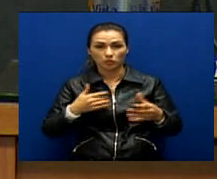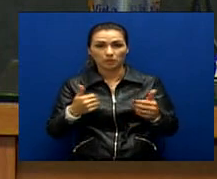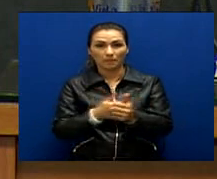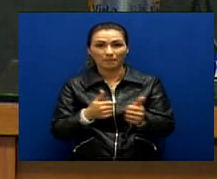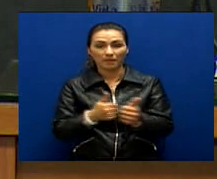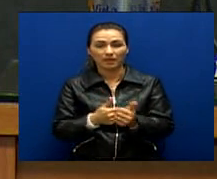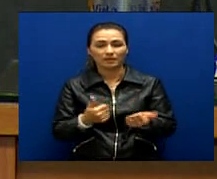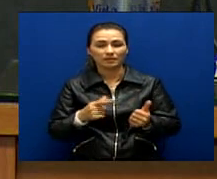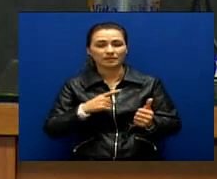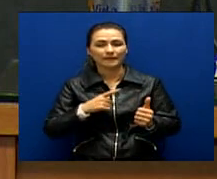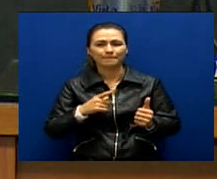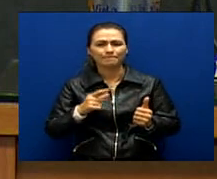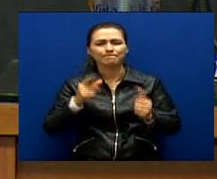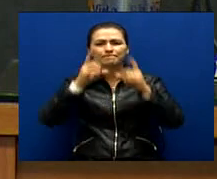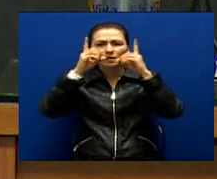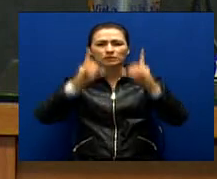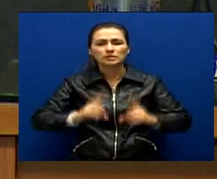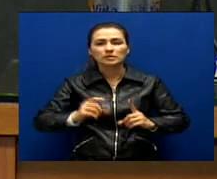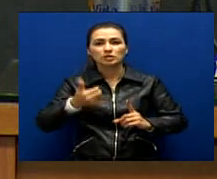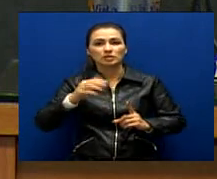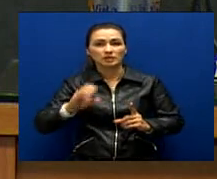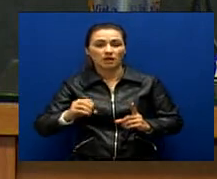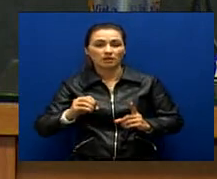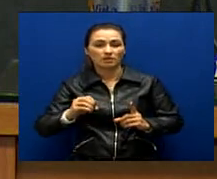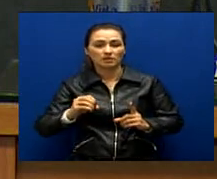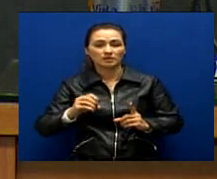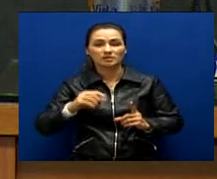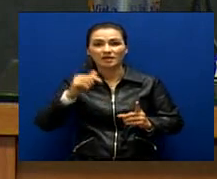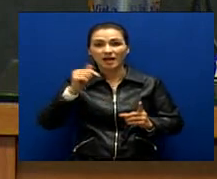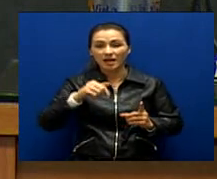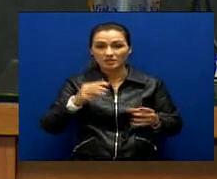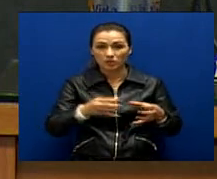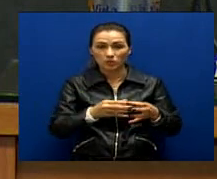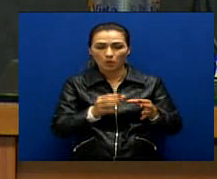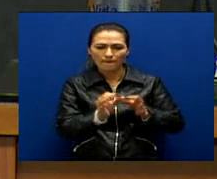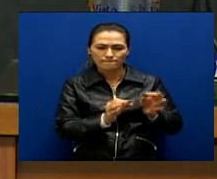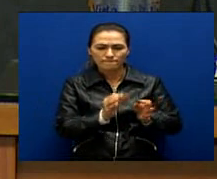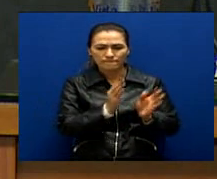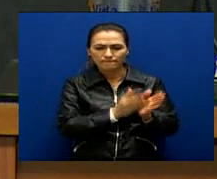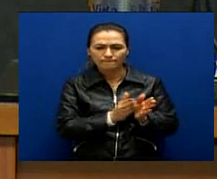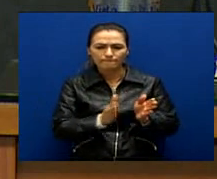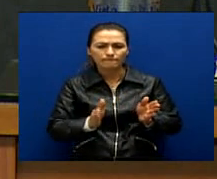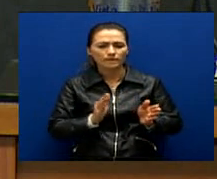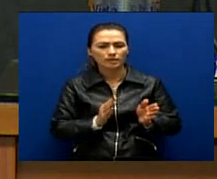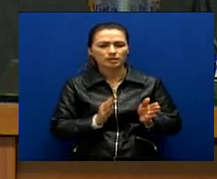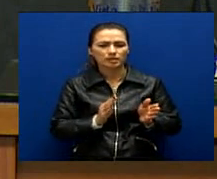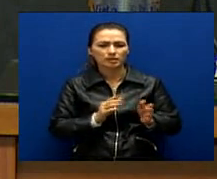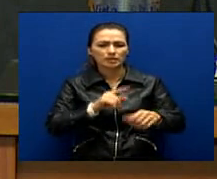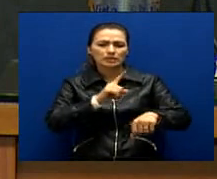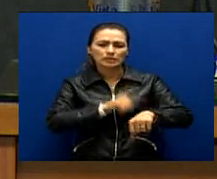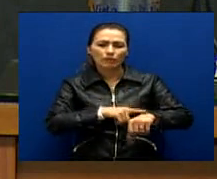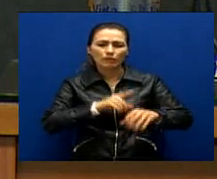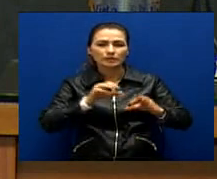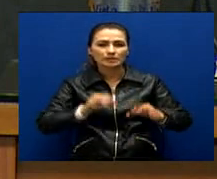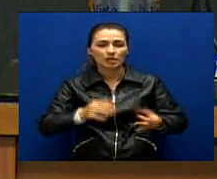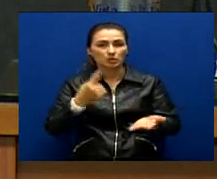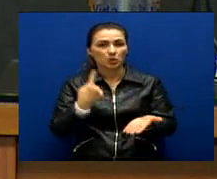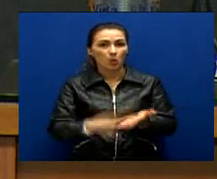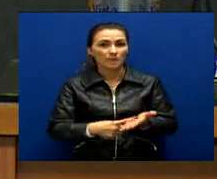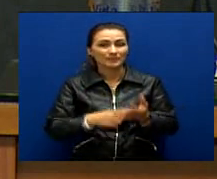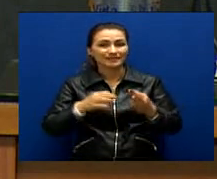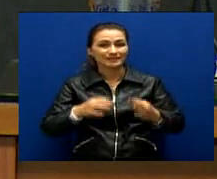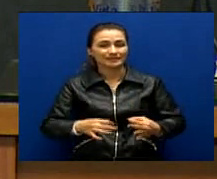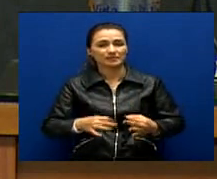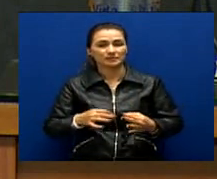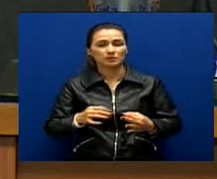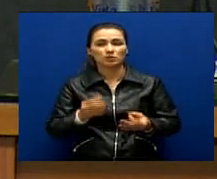delas isso faz parte do meu trabalho eu vou ter uma agenda que vai ter para ela mais tempo que a consulta mais demorada porque dá mais trabalho eu vou ter em casa que tinha